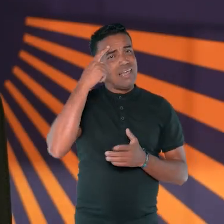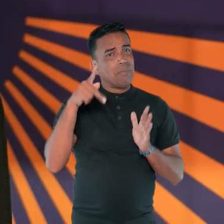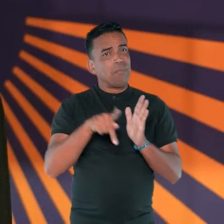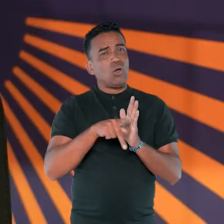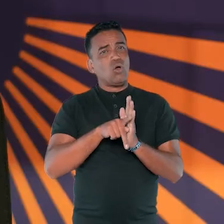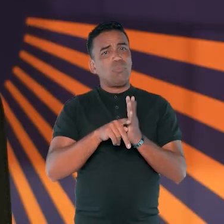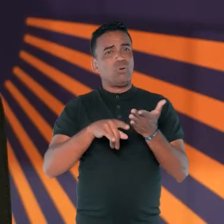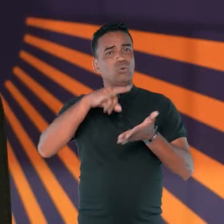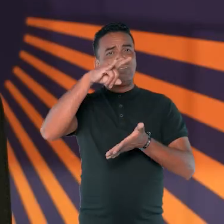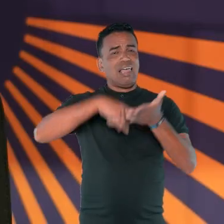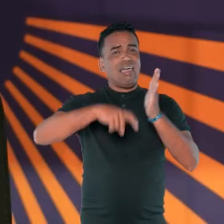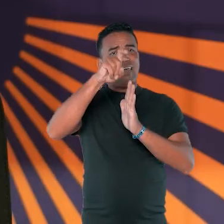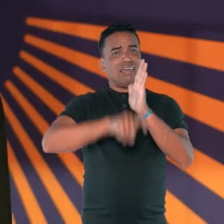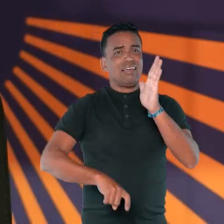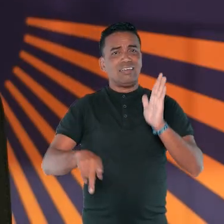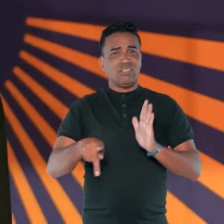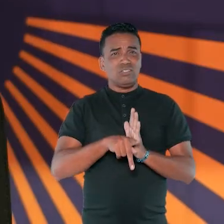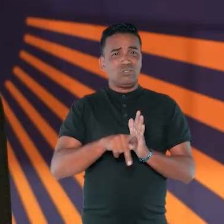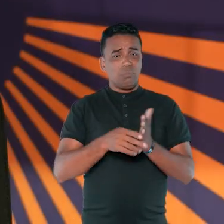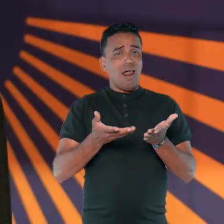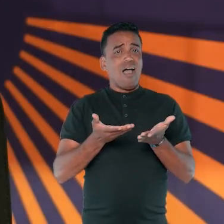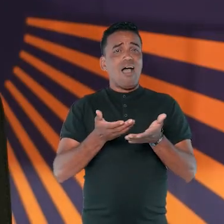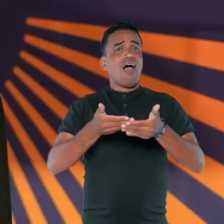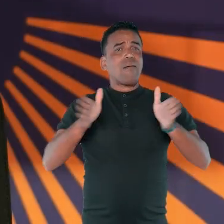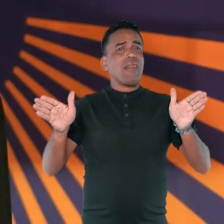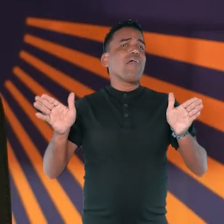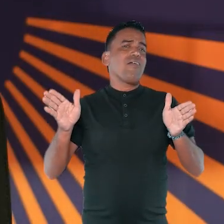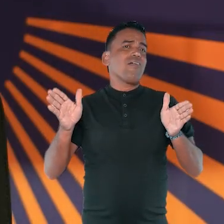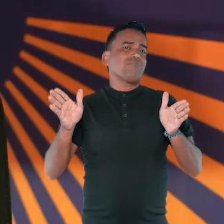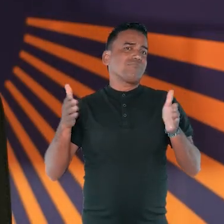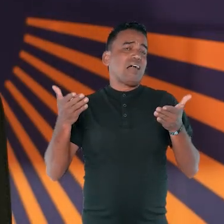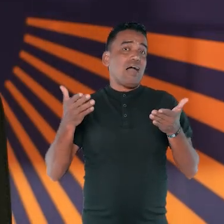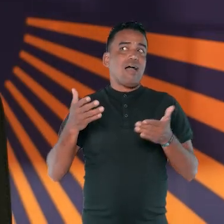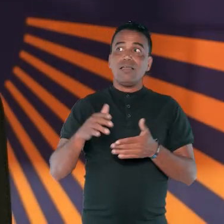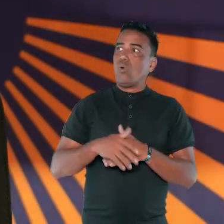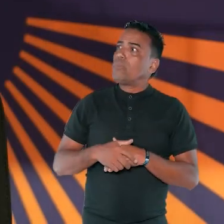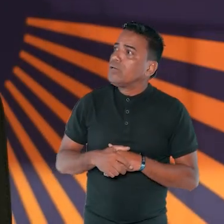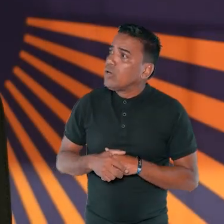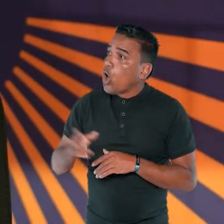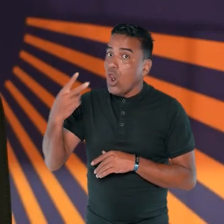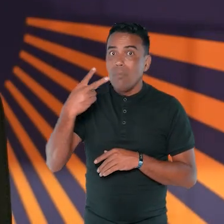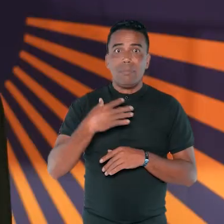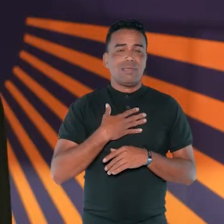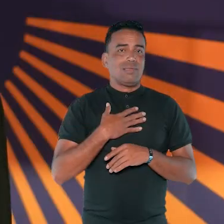de declaração com efeitos infringentes para dar provimento a um Aresp. Aí ele levantou e olhou para